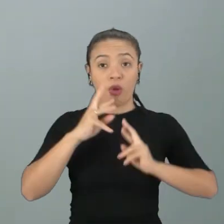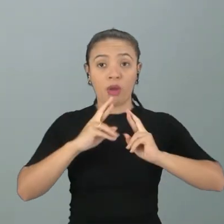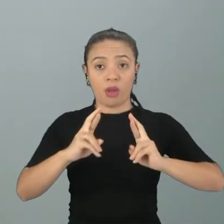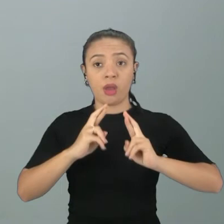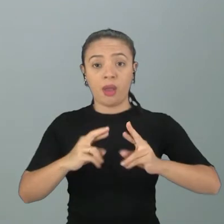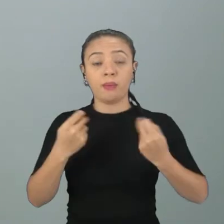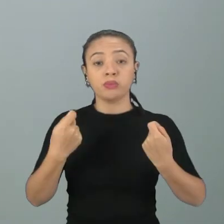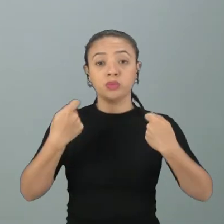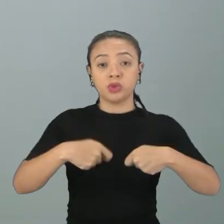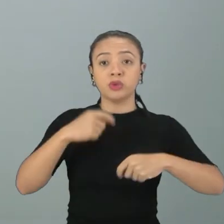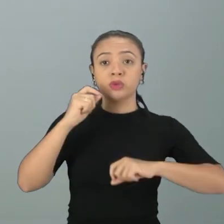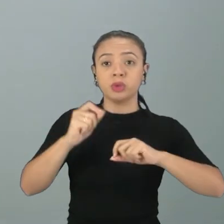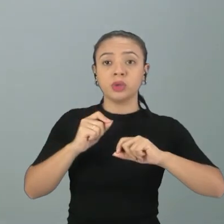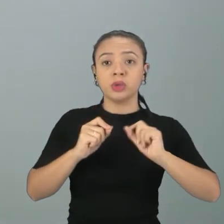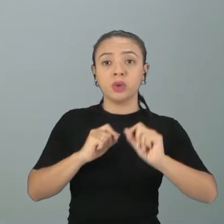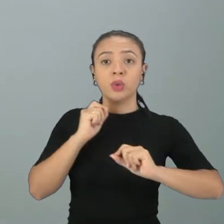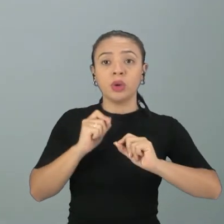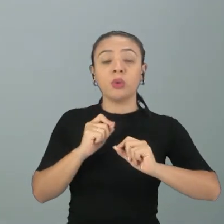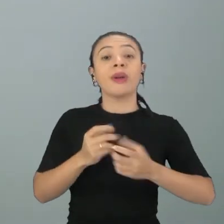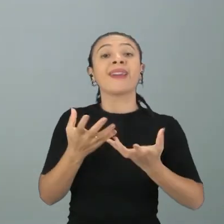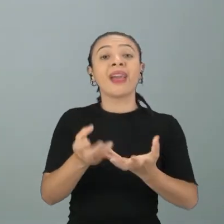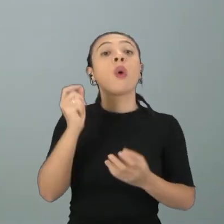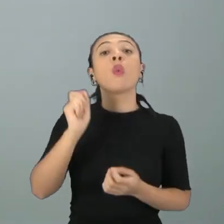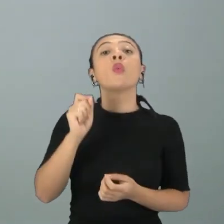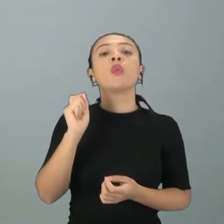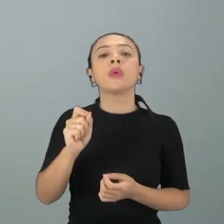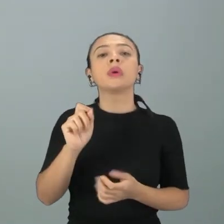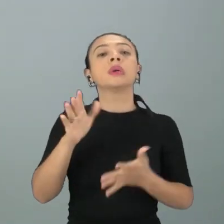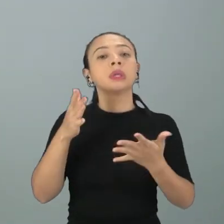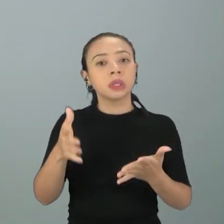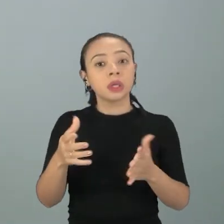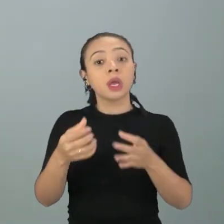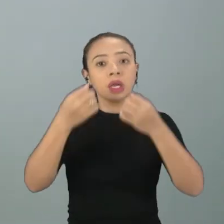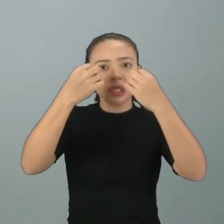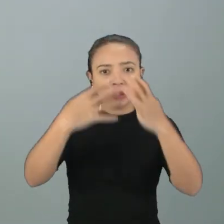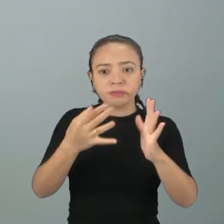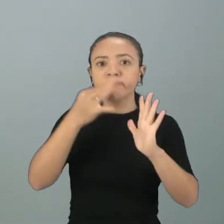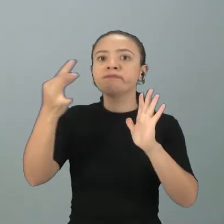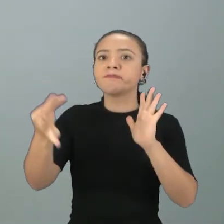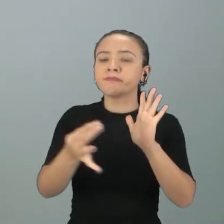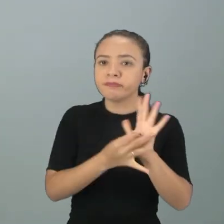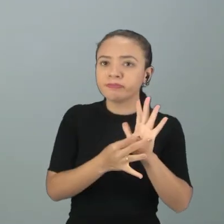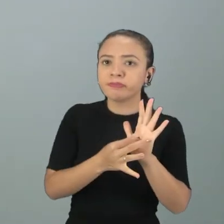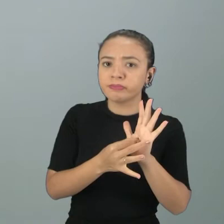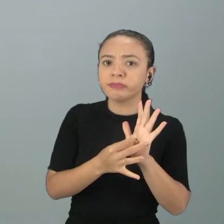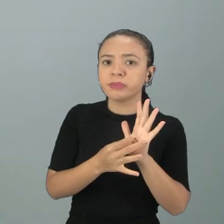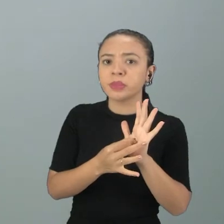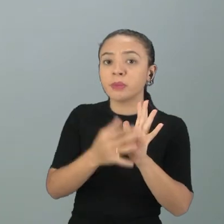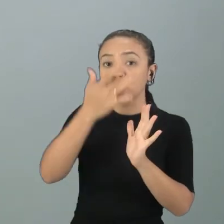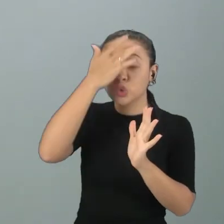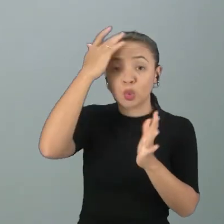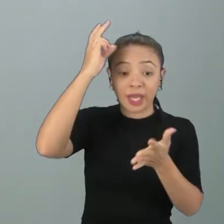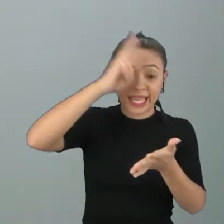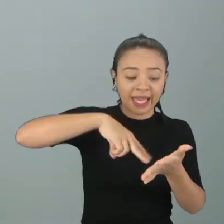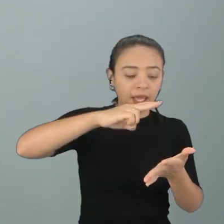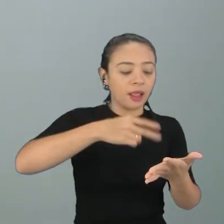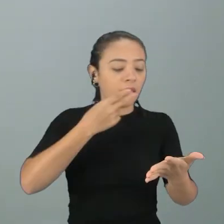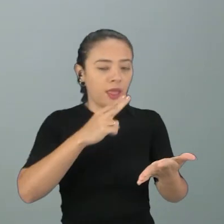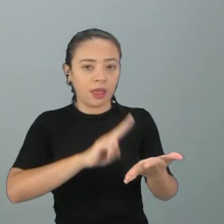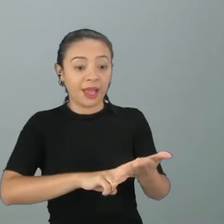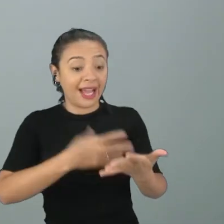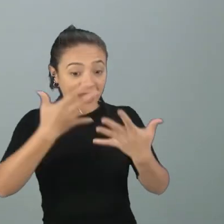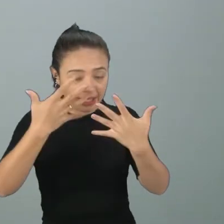ela possa dizer o que realmente ela quer. E ela argumenta para convencer aquele que vai ler a sua carta a atender o